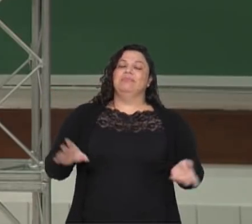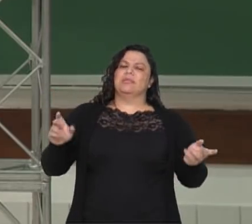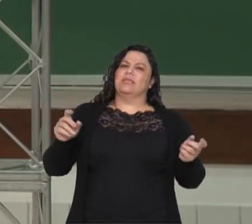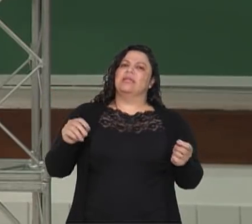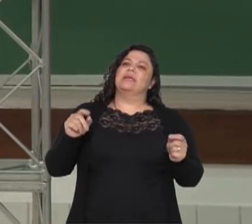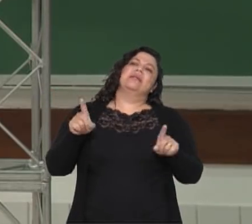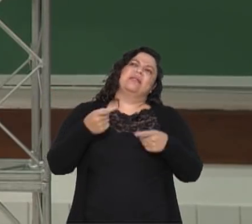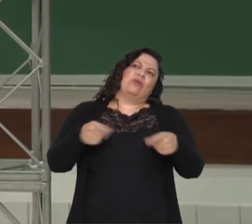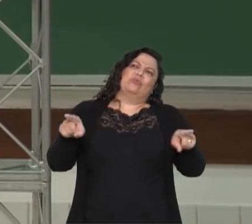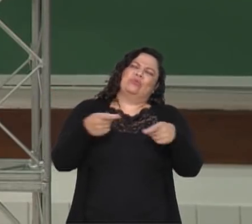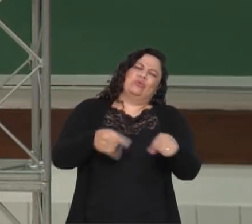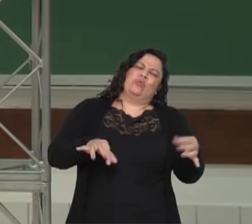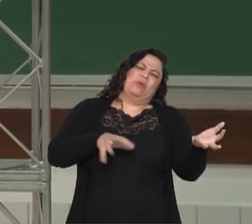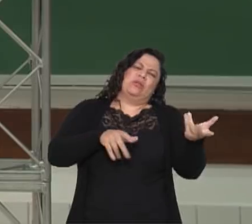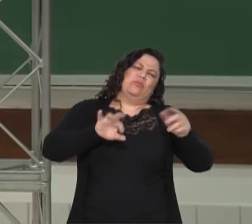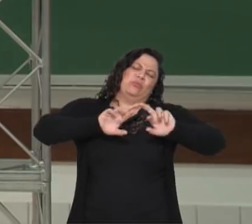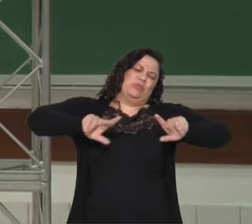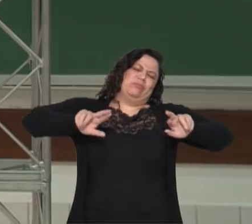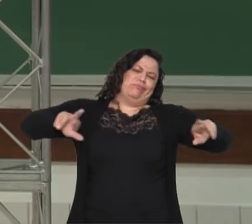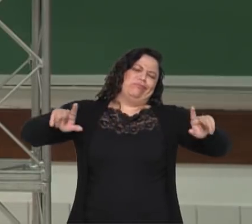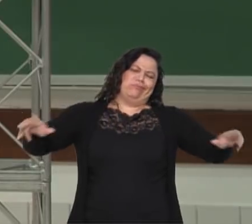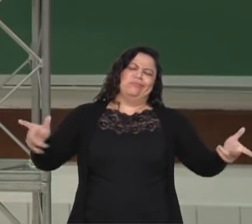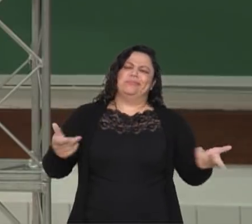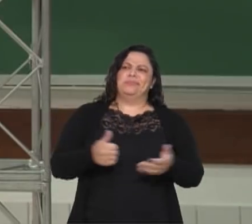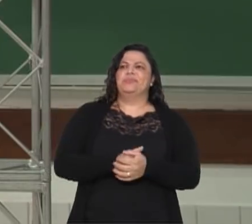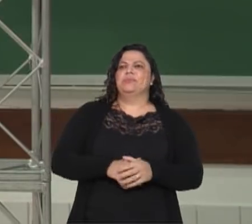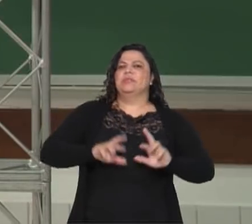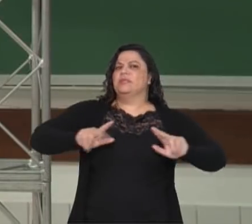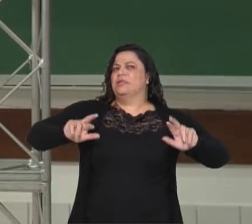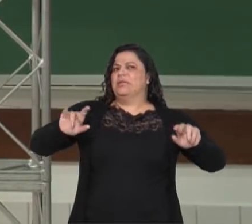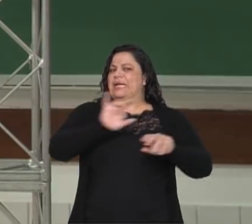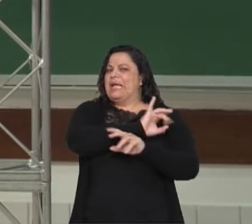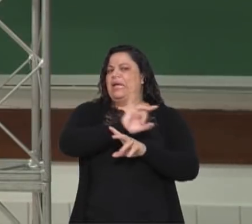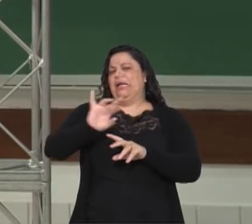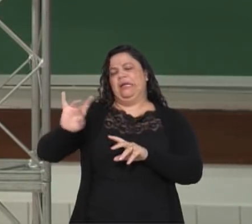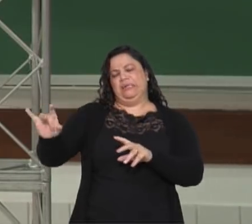e em comparação com aqueles que têm um som agudo.